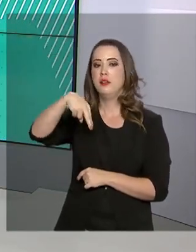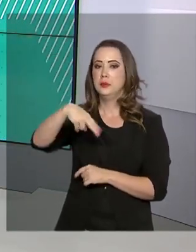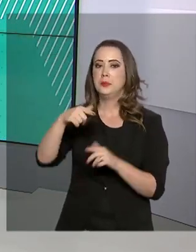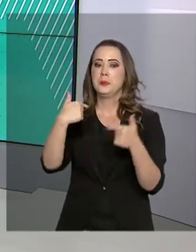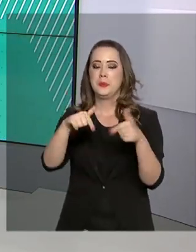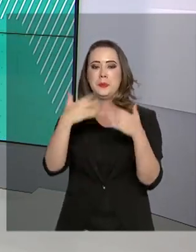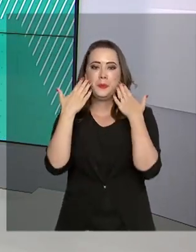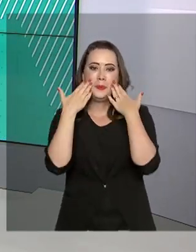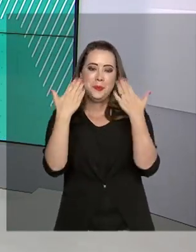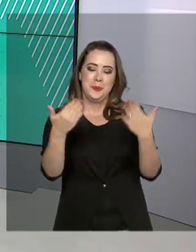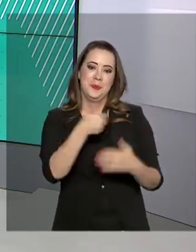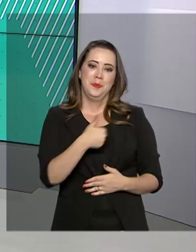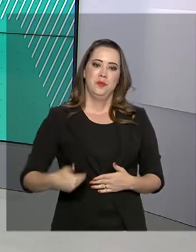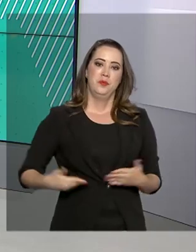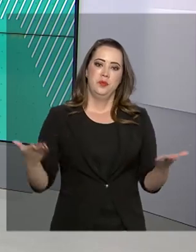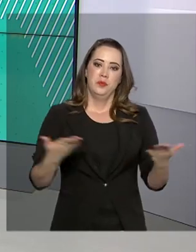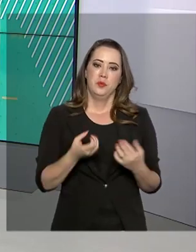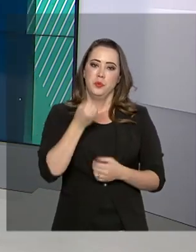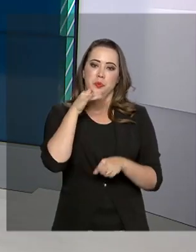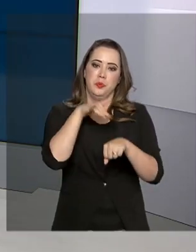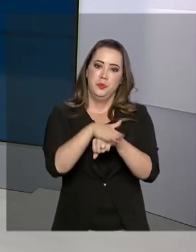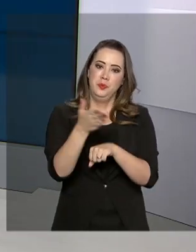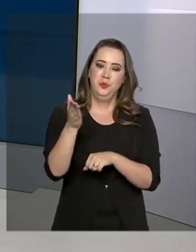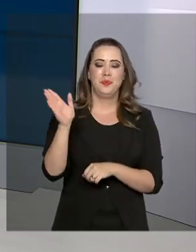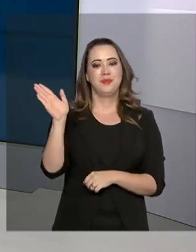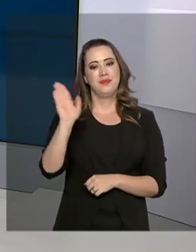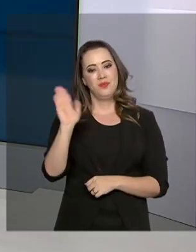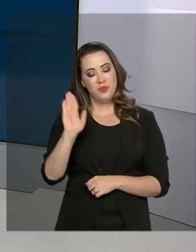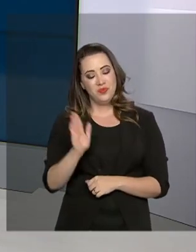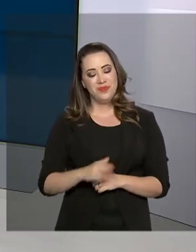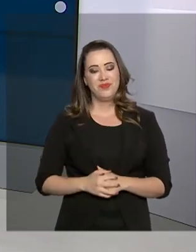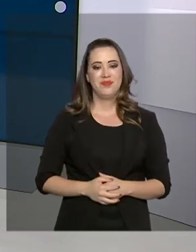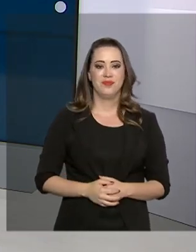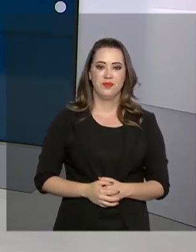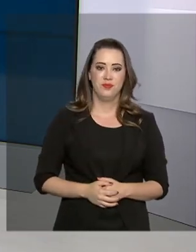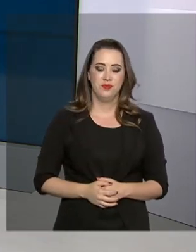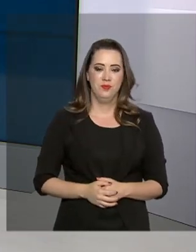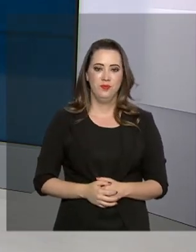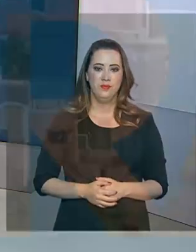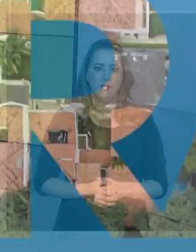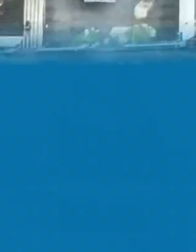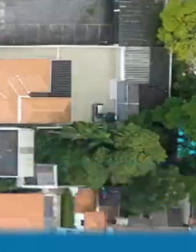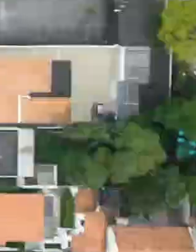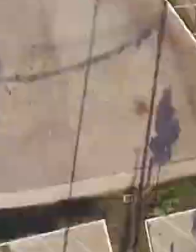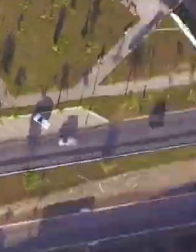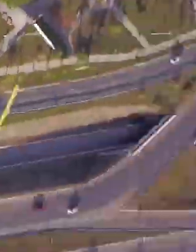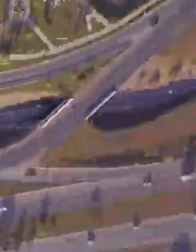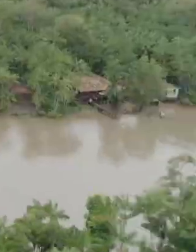trazendo todas as informações em uma boa noite pra você ótimo natal e até a próxima